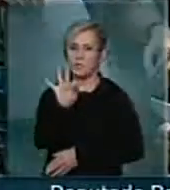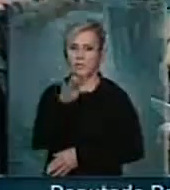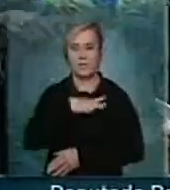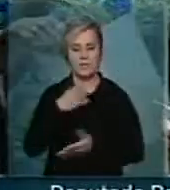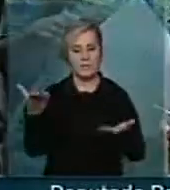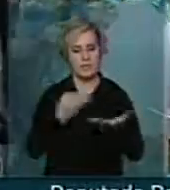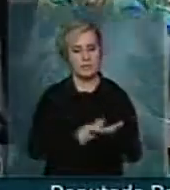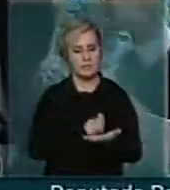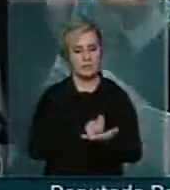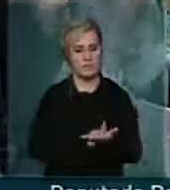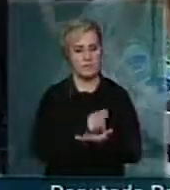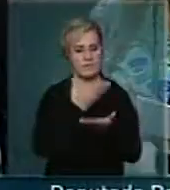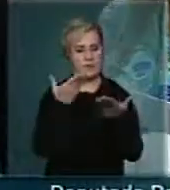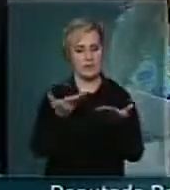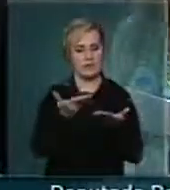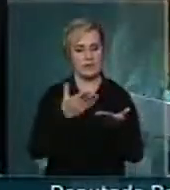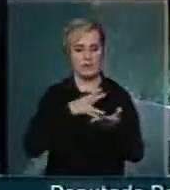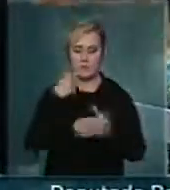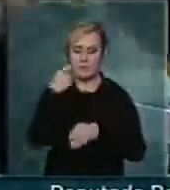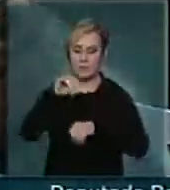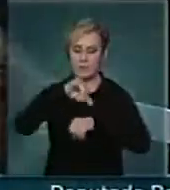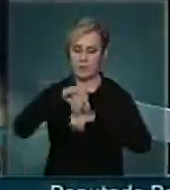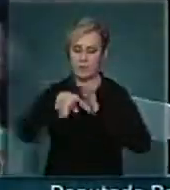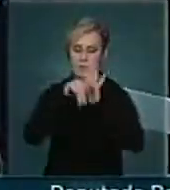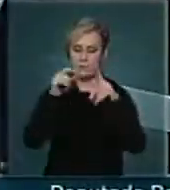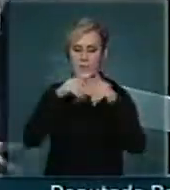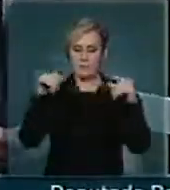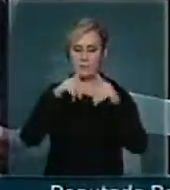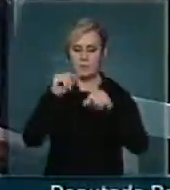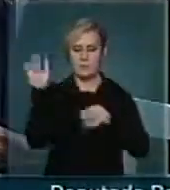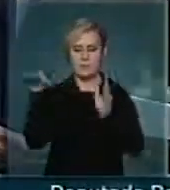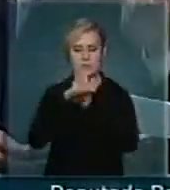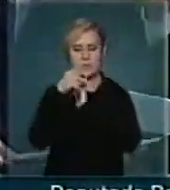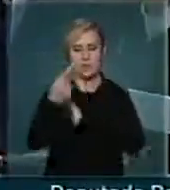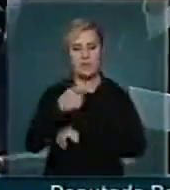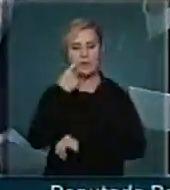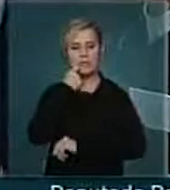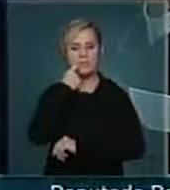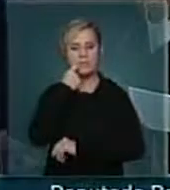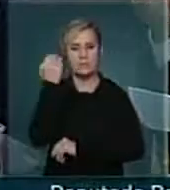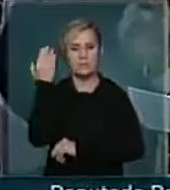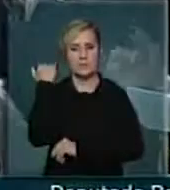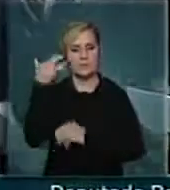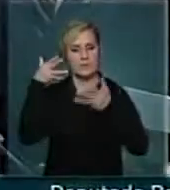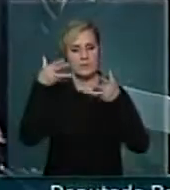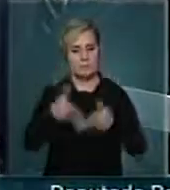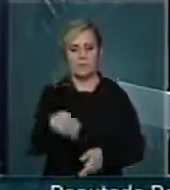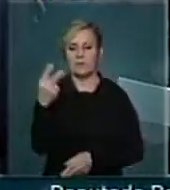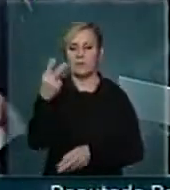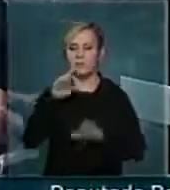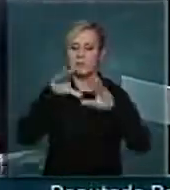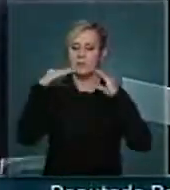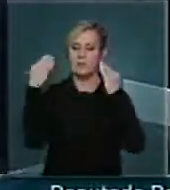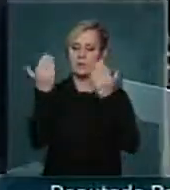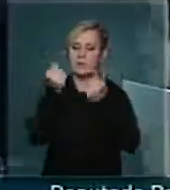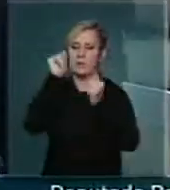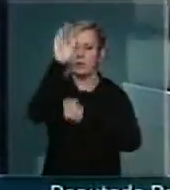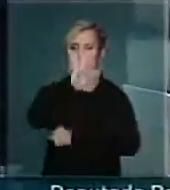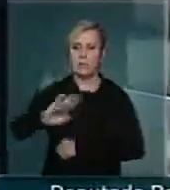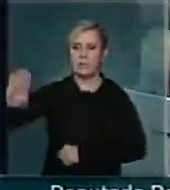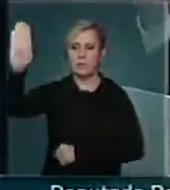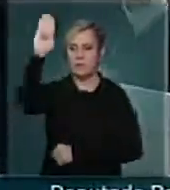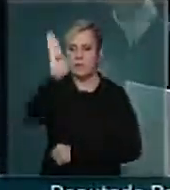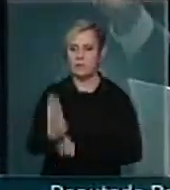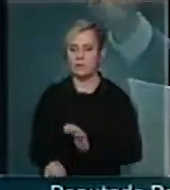estão presentes. Estão na capital federal desde sexta-feira para participar da 2ª Conferência Nacional da